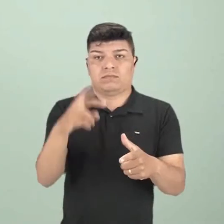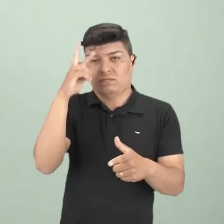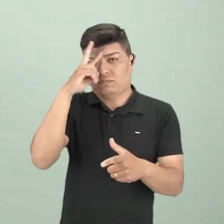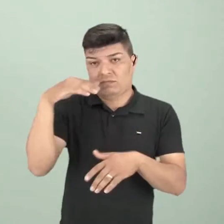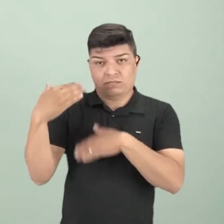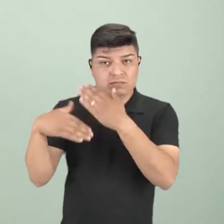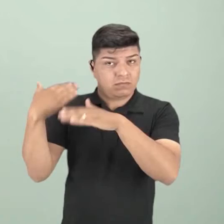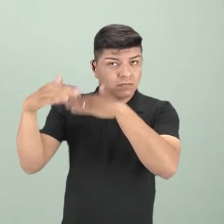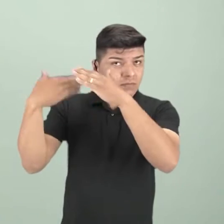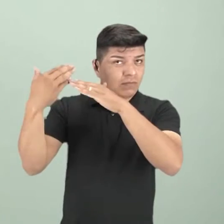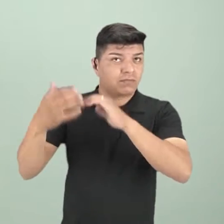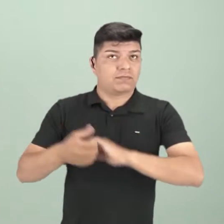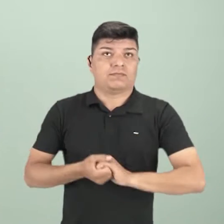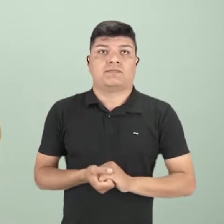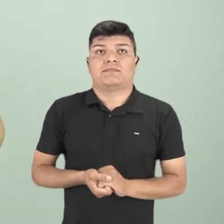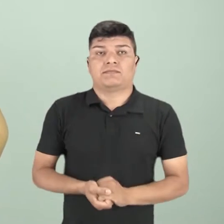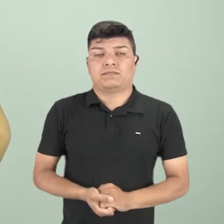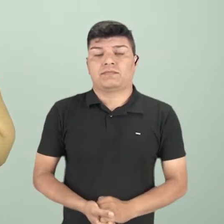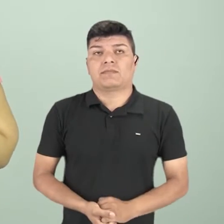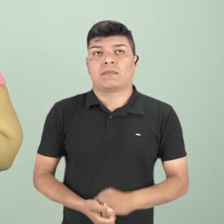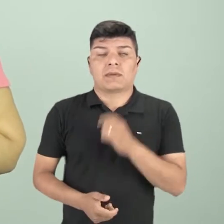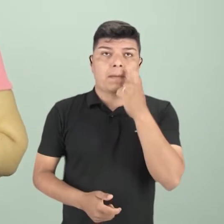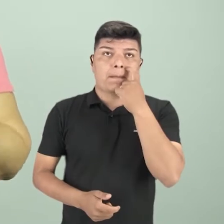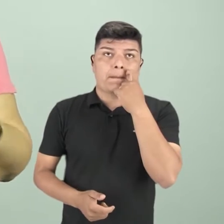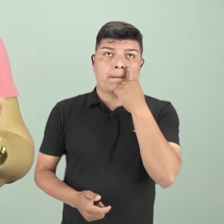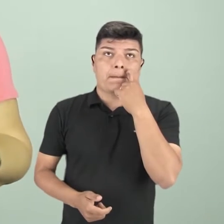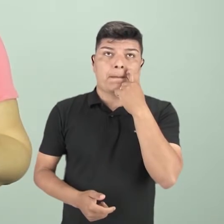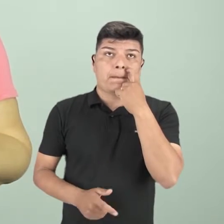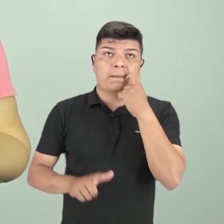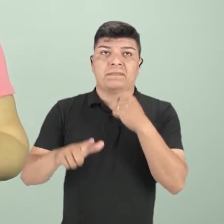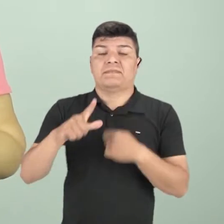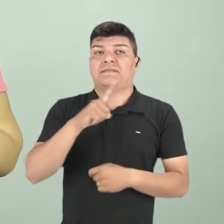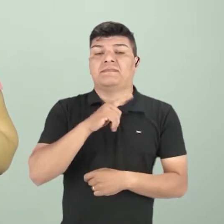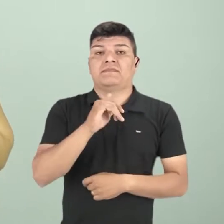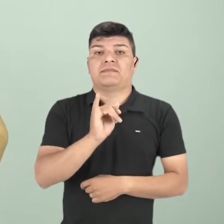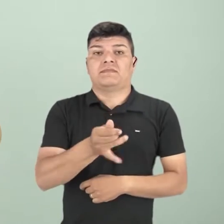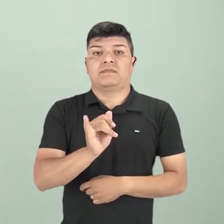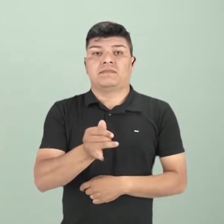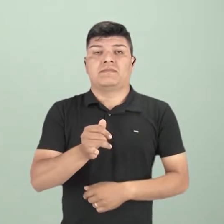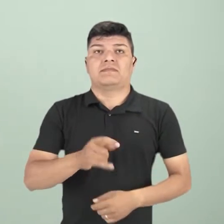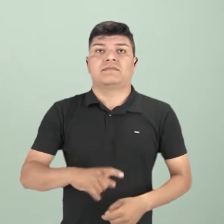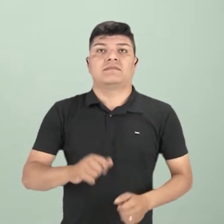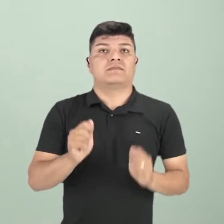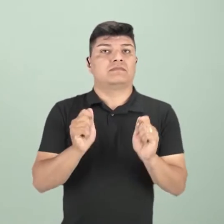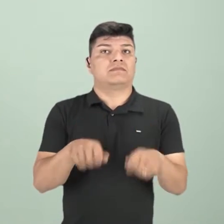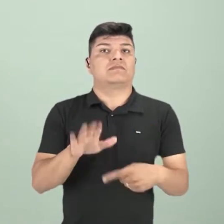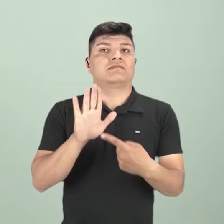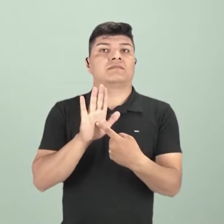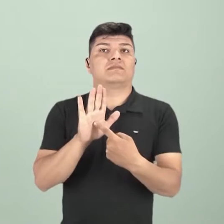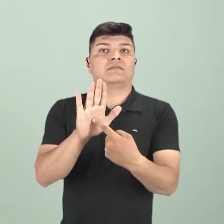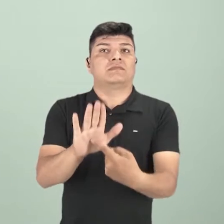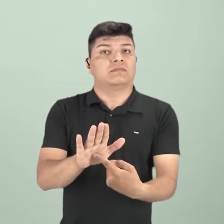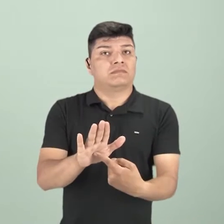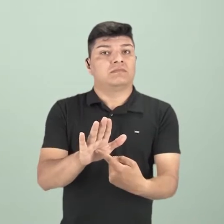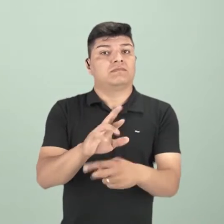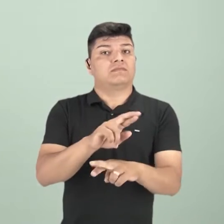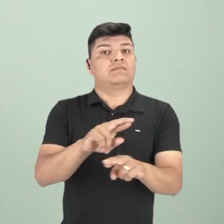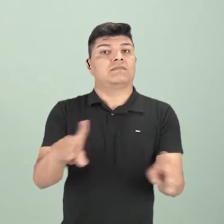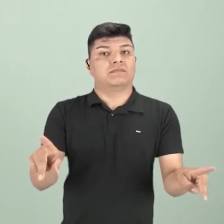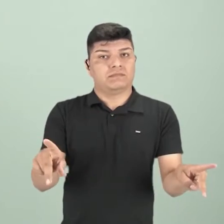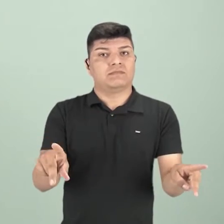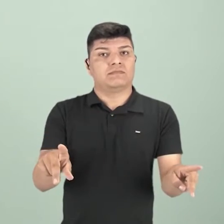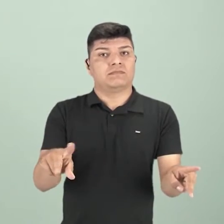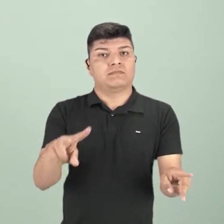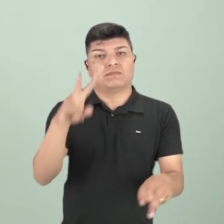desenvolve, tá? Depois nós temos o narrador. O narrador, ele pode aparecer de maneira diferente